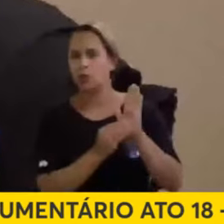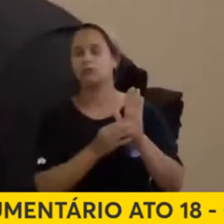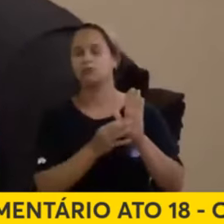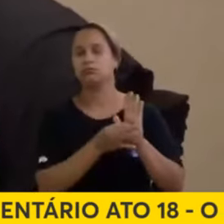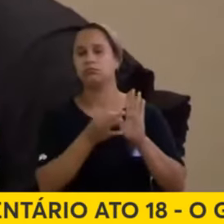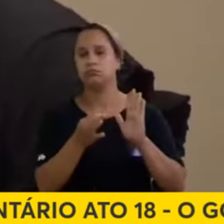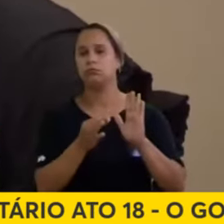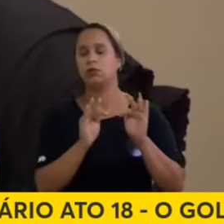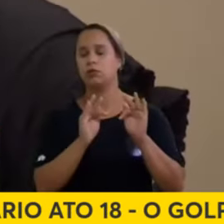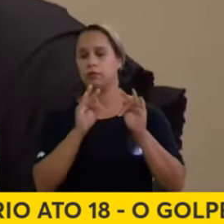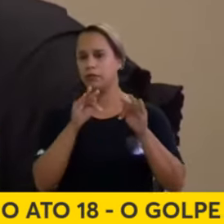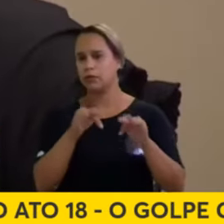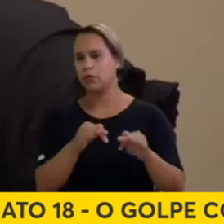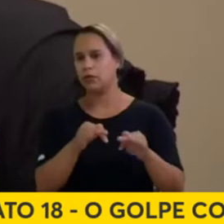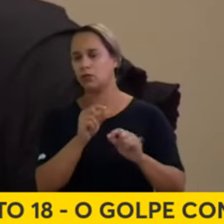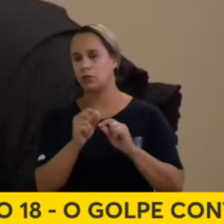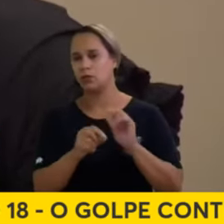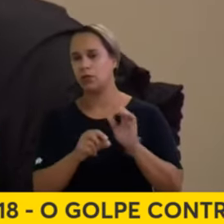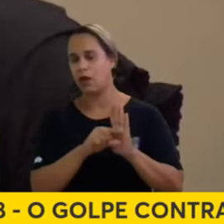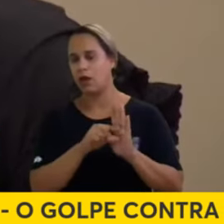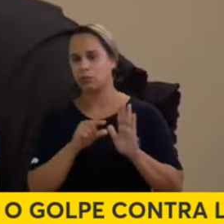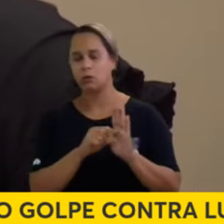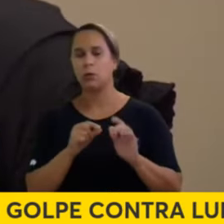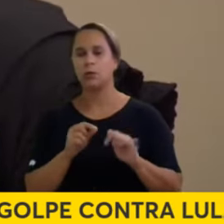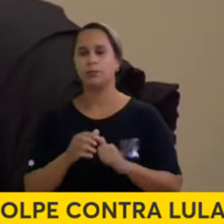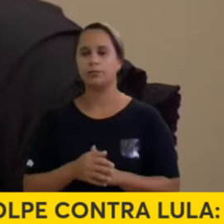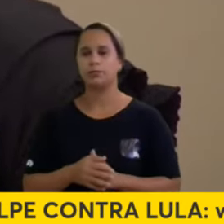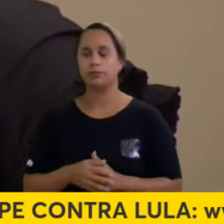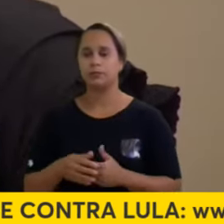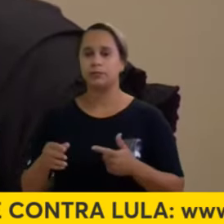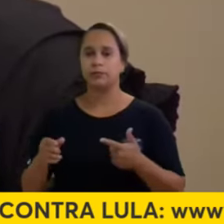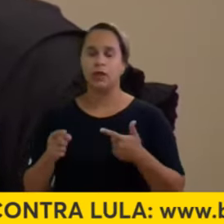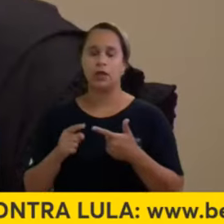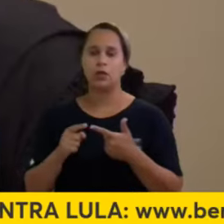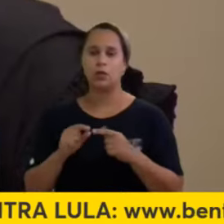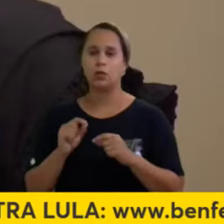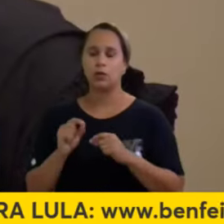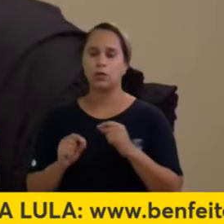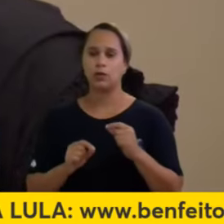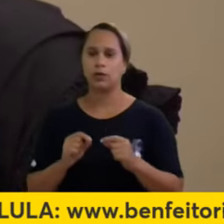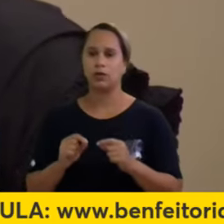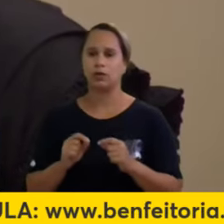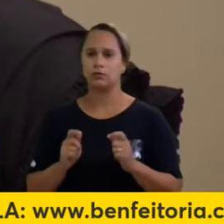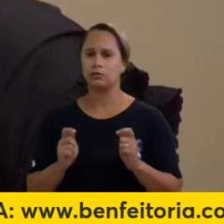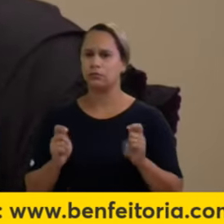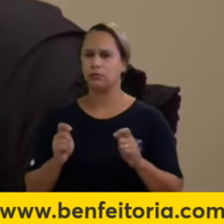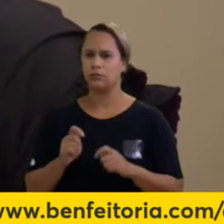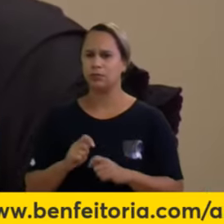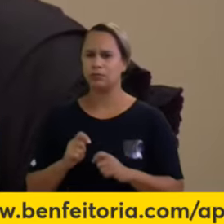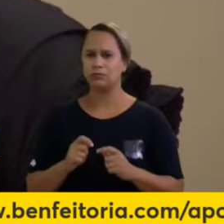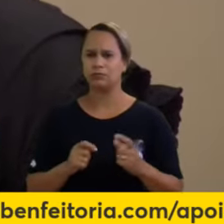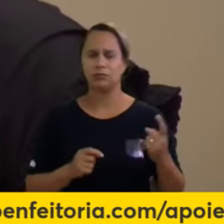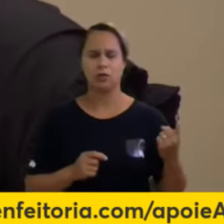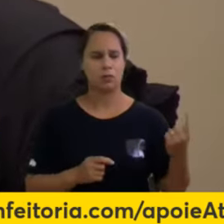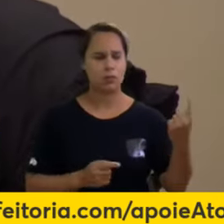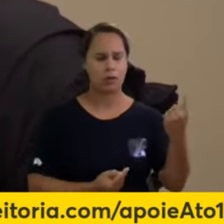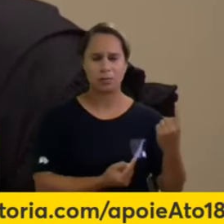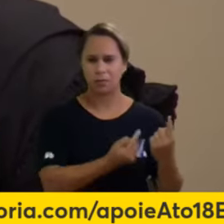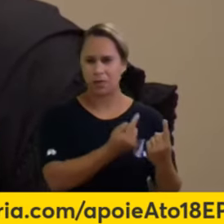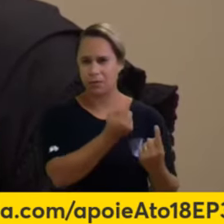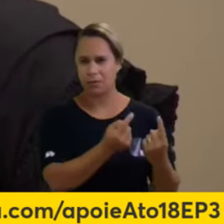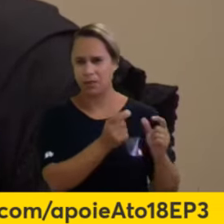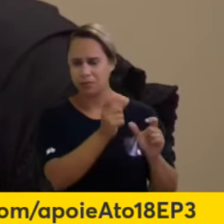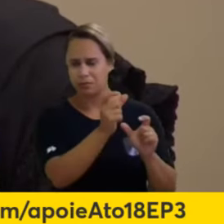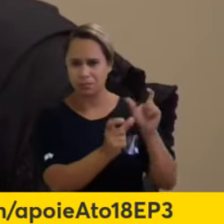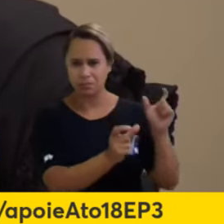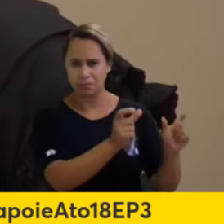finais em segundo lugar não é possível individualizar o gasto para cada um dos beneficiados Eis que não se especifica o